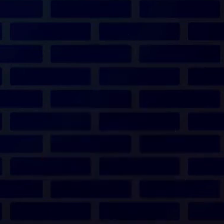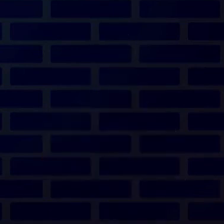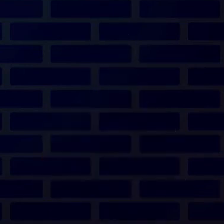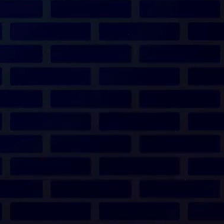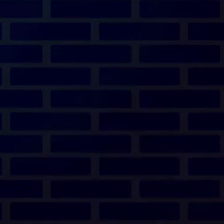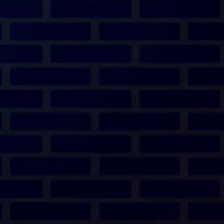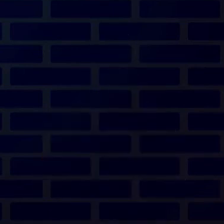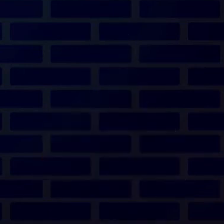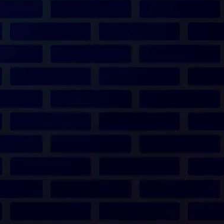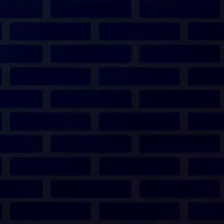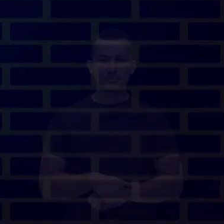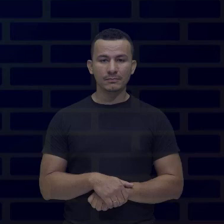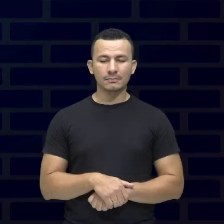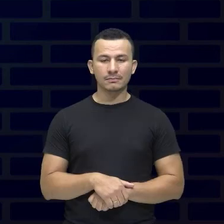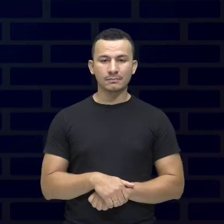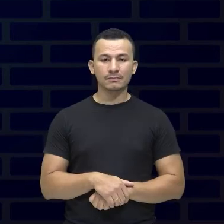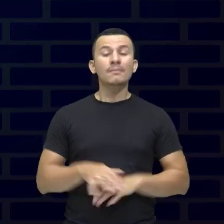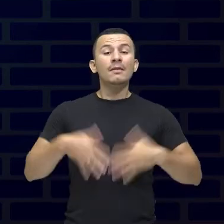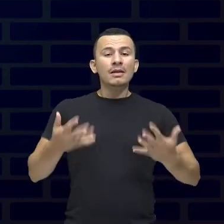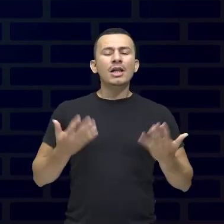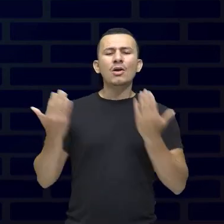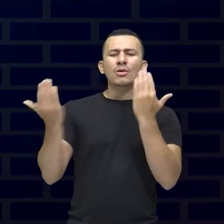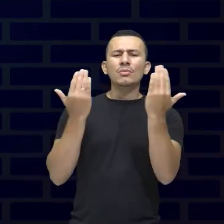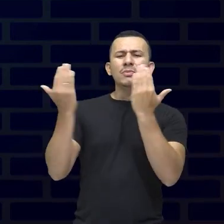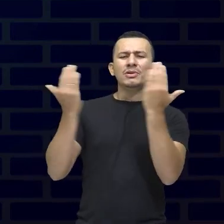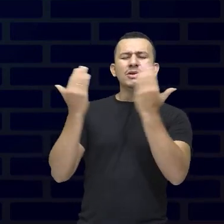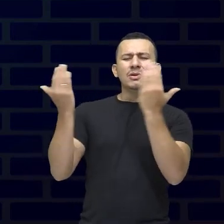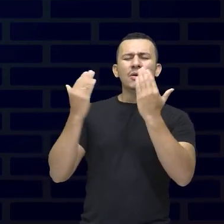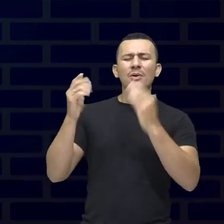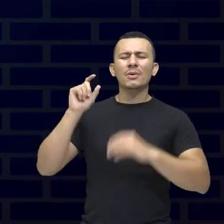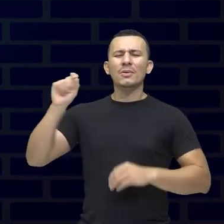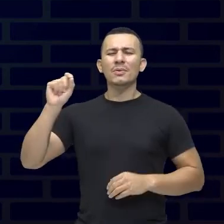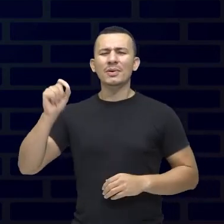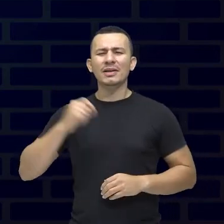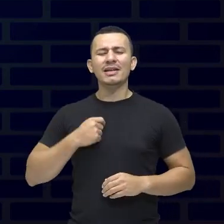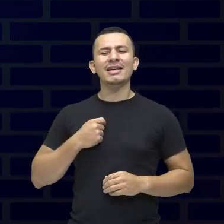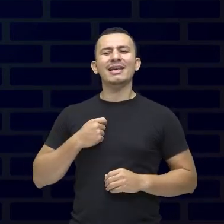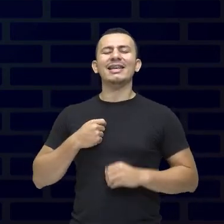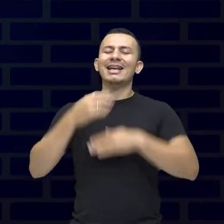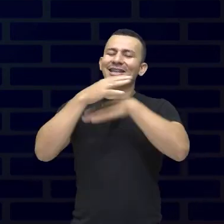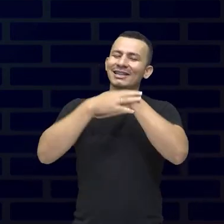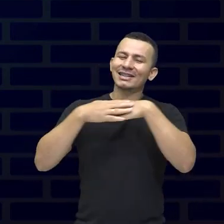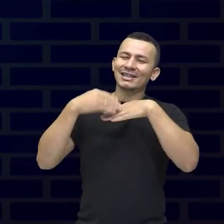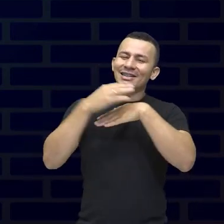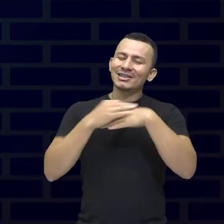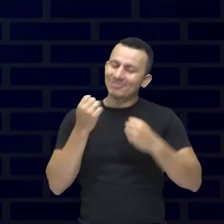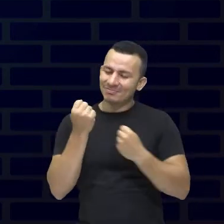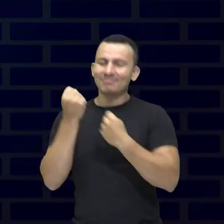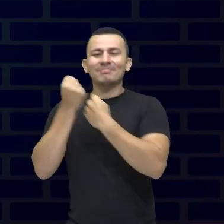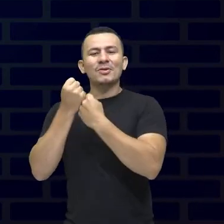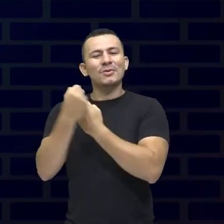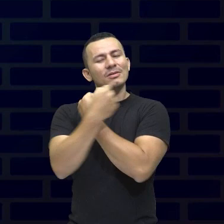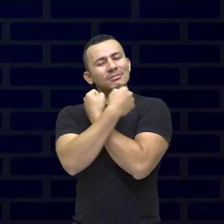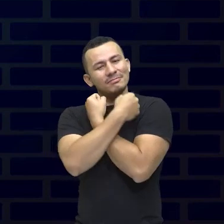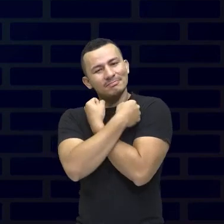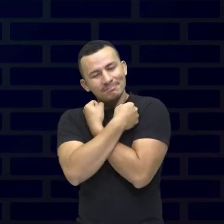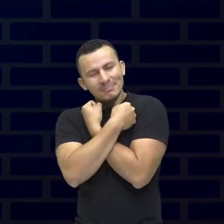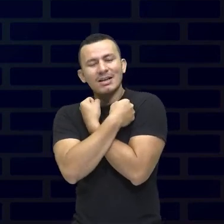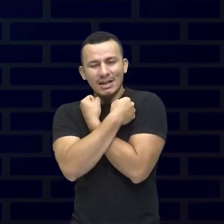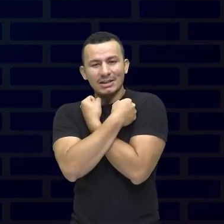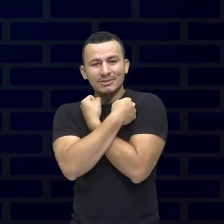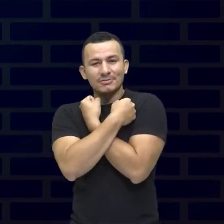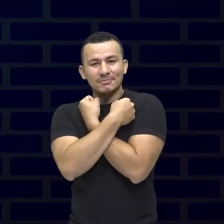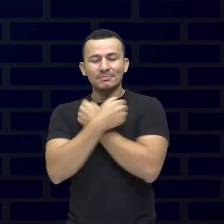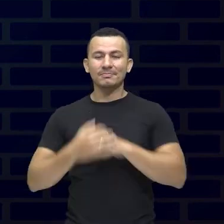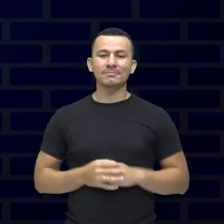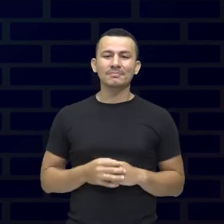Então, ser psicólogo é ser o colo, é ser o ombro amigo, o abraço, o lenço,